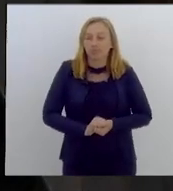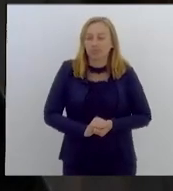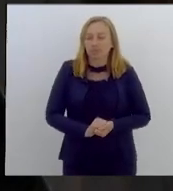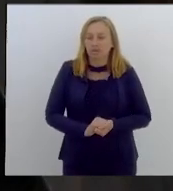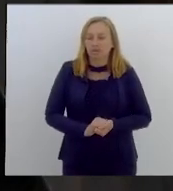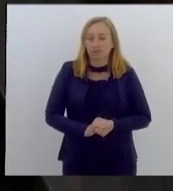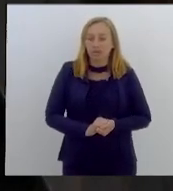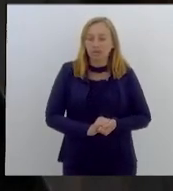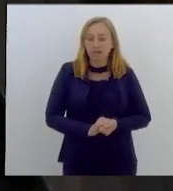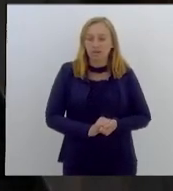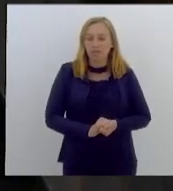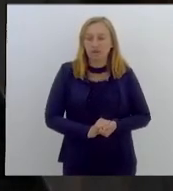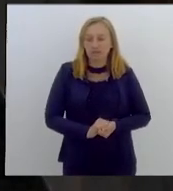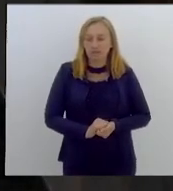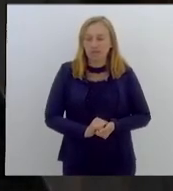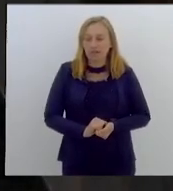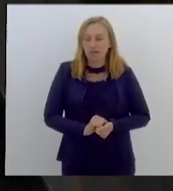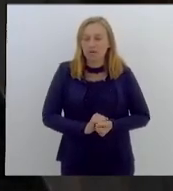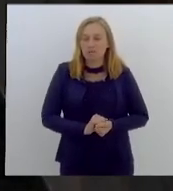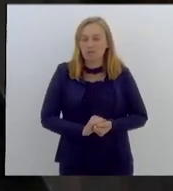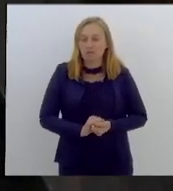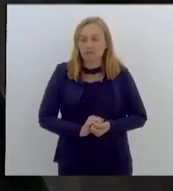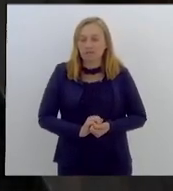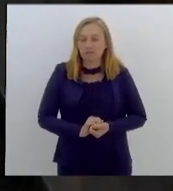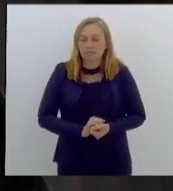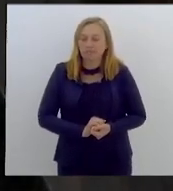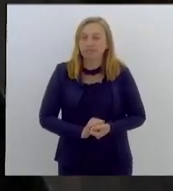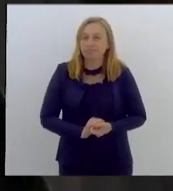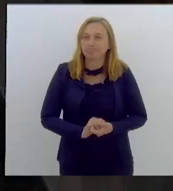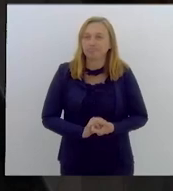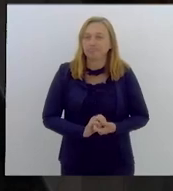Então, o orçamento chegou na casa, deputado Chico Machado,